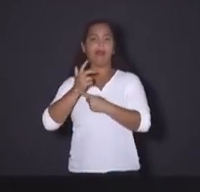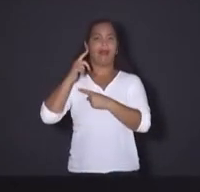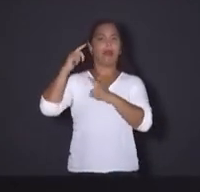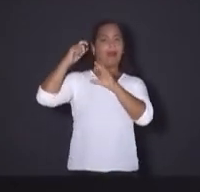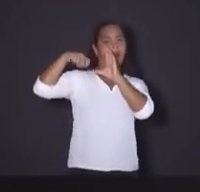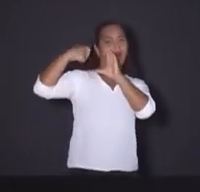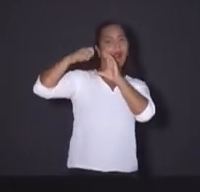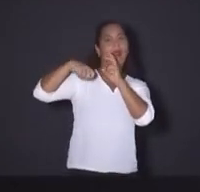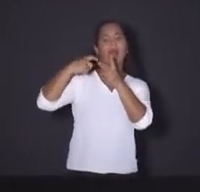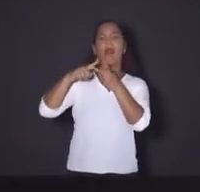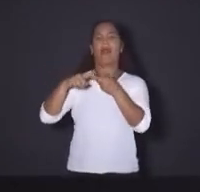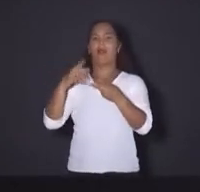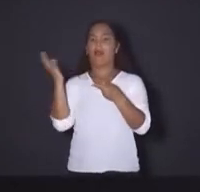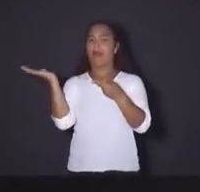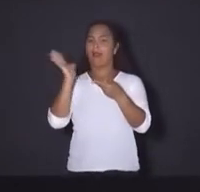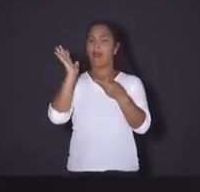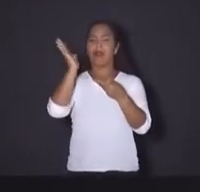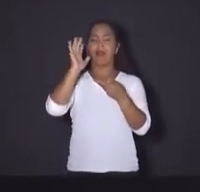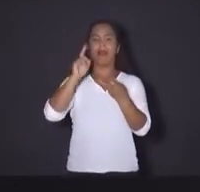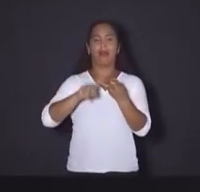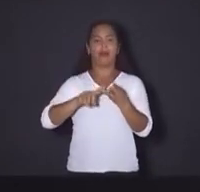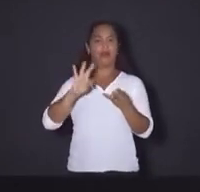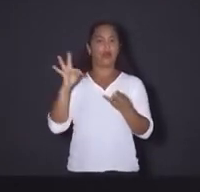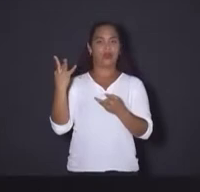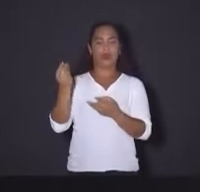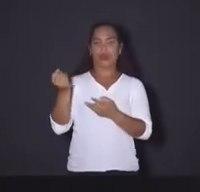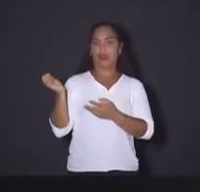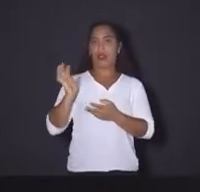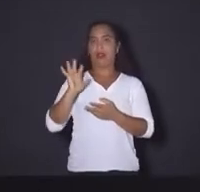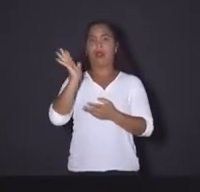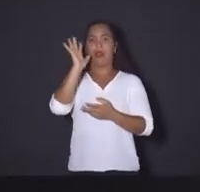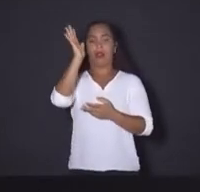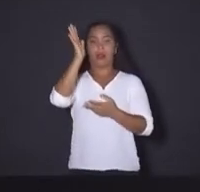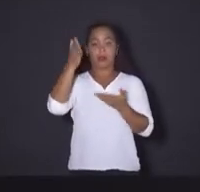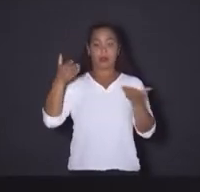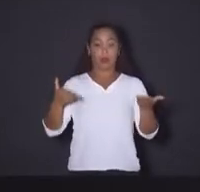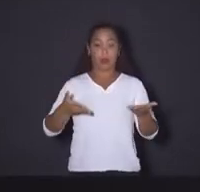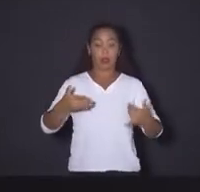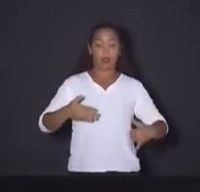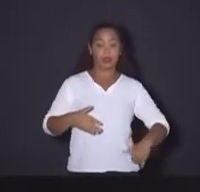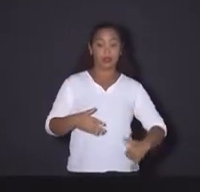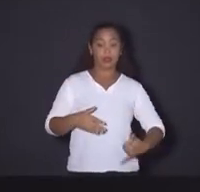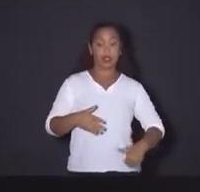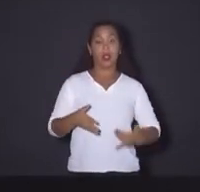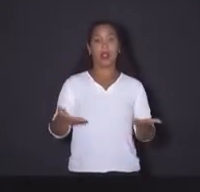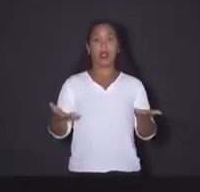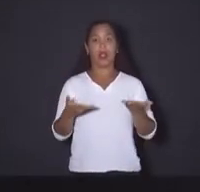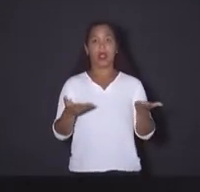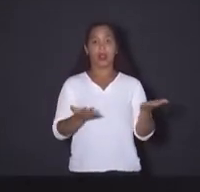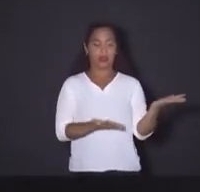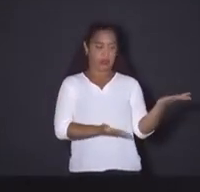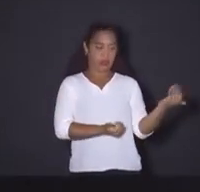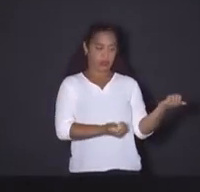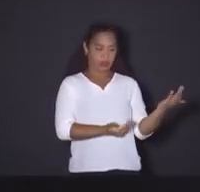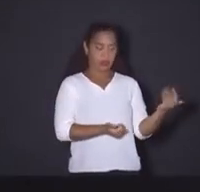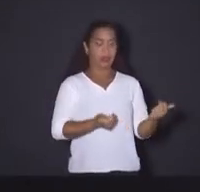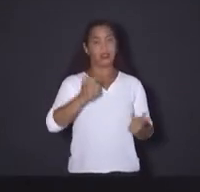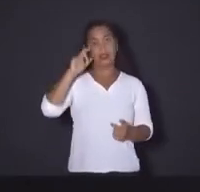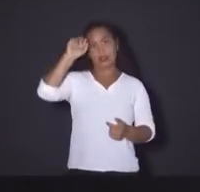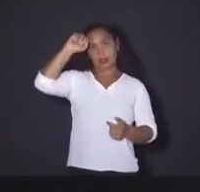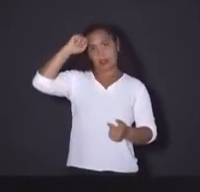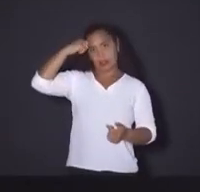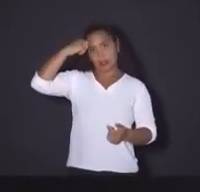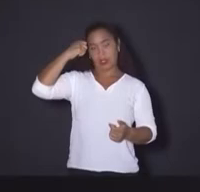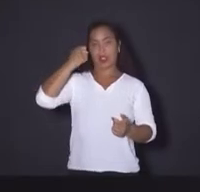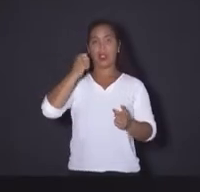um boom é caro. Então, oportuniza que pessoas tenham esse contato, que o jovem, que a jovem da periferia, que a jovem negra da